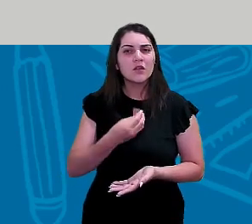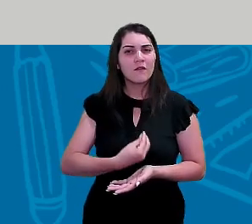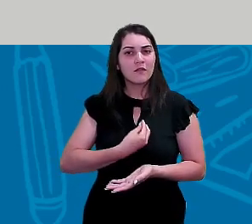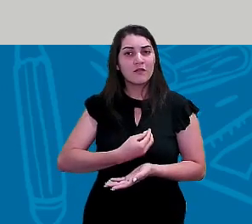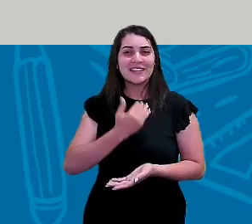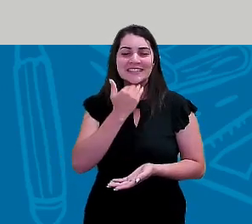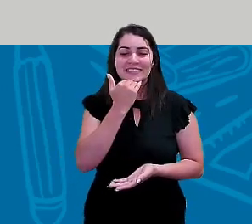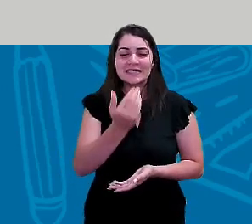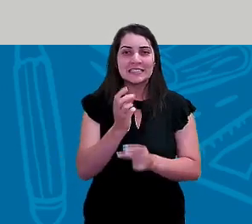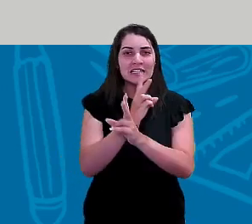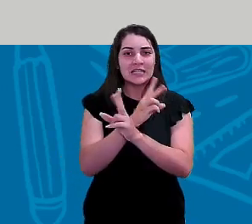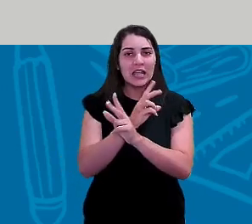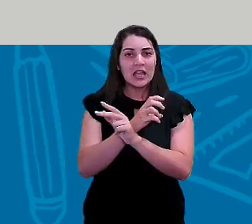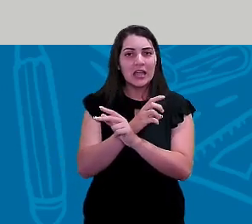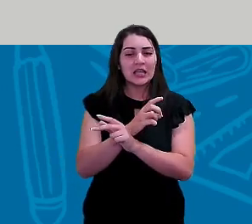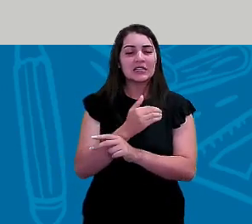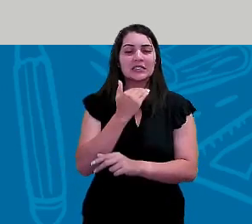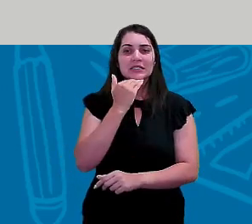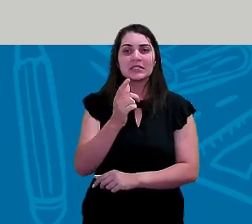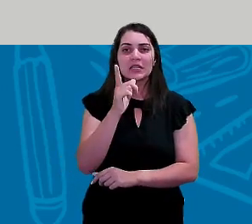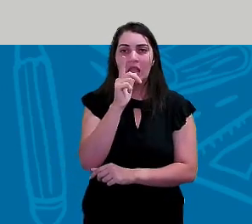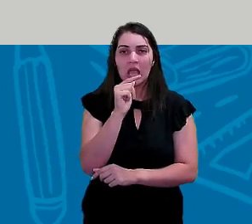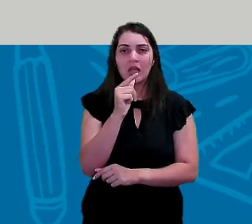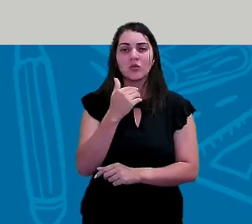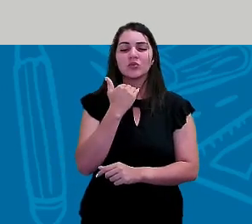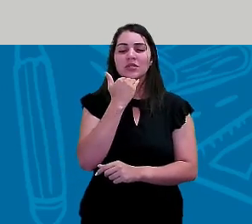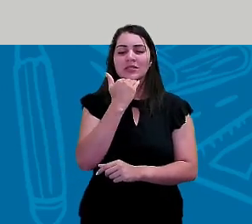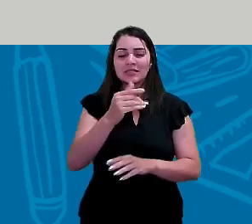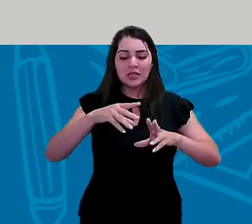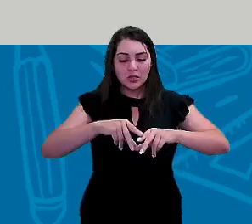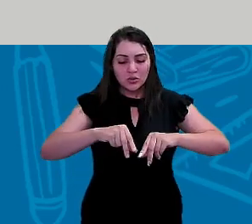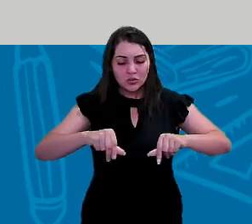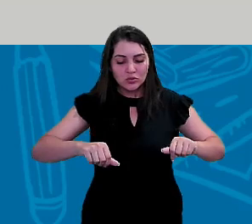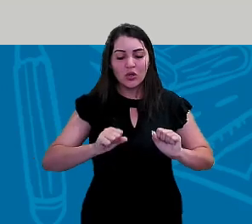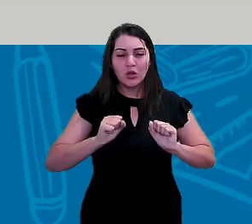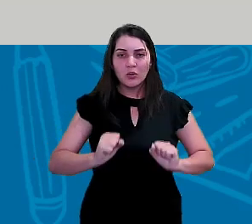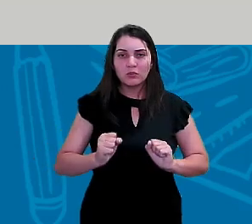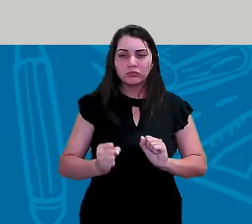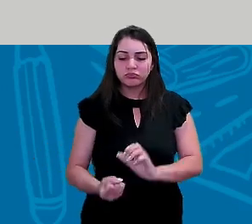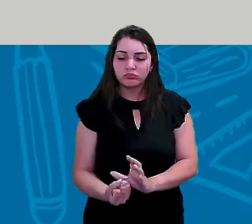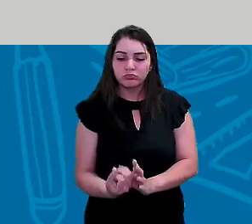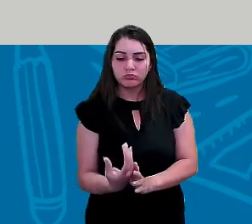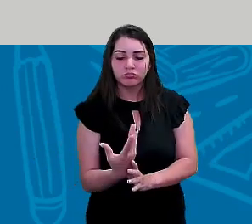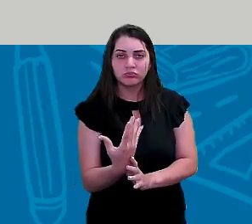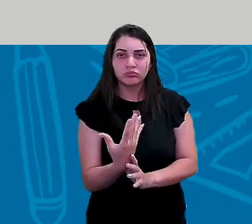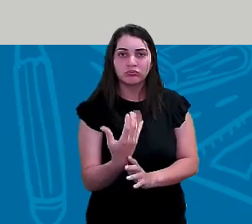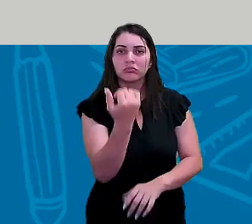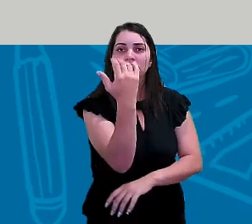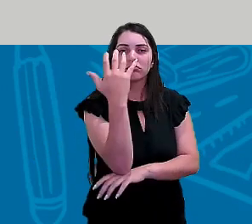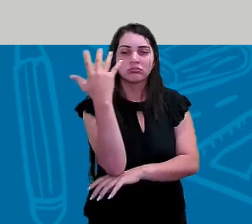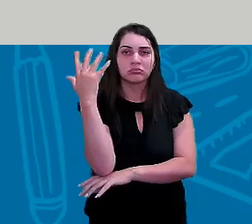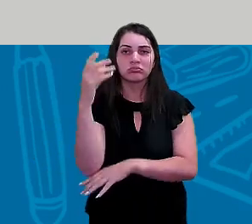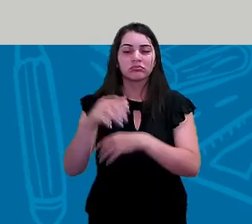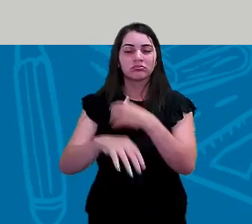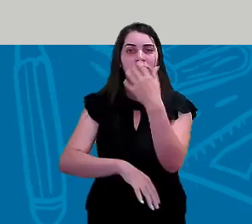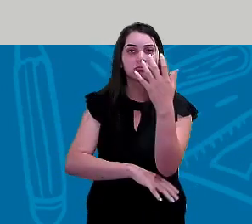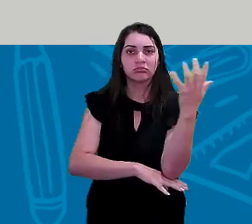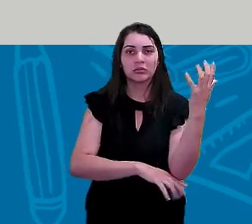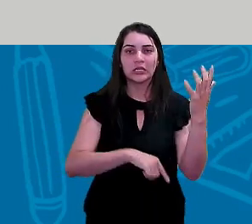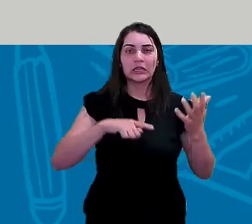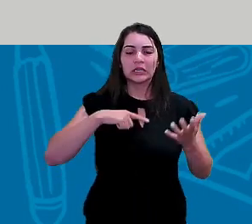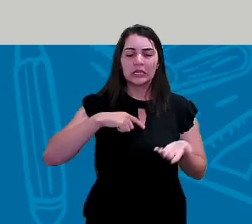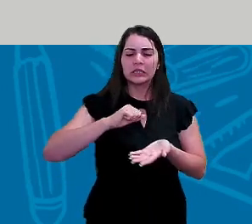sem água, sem um solo para poder plantar, consequentemente, a vegetação? que tem várias funções no